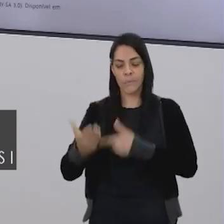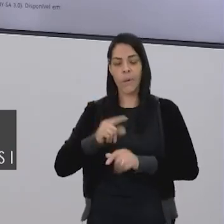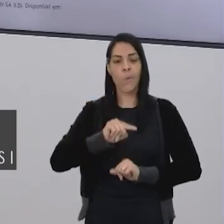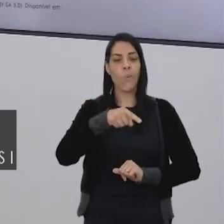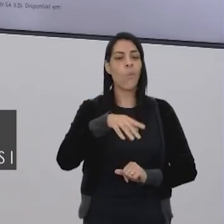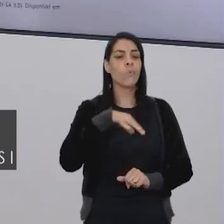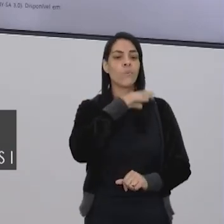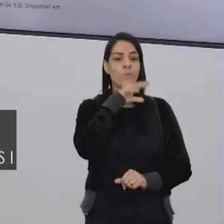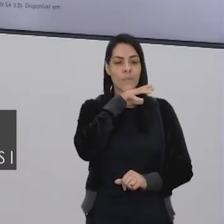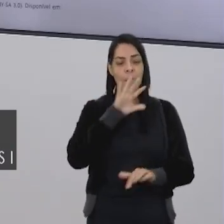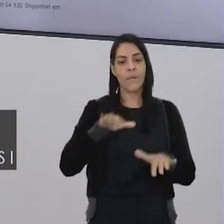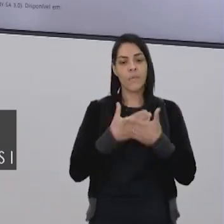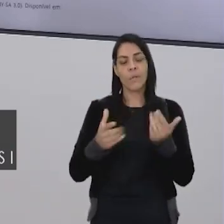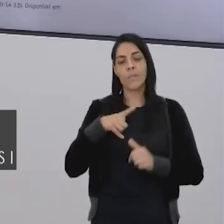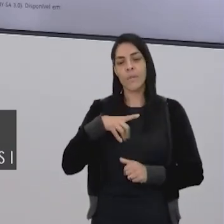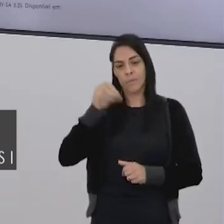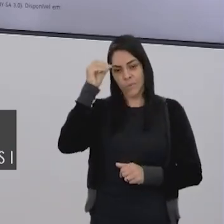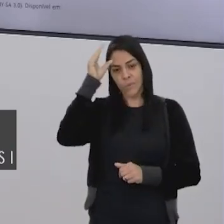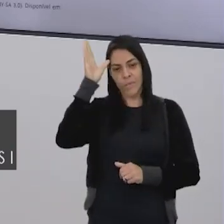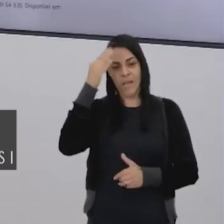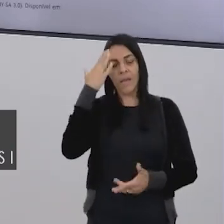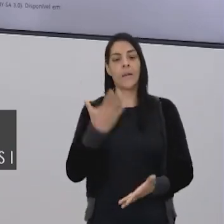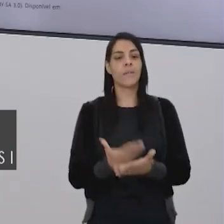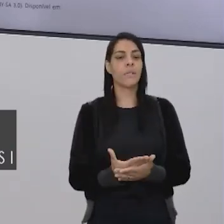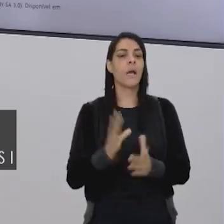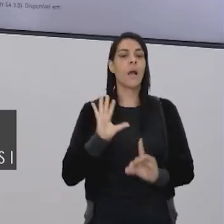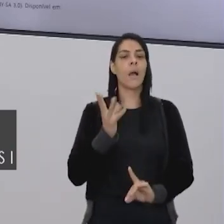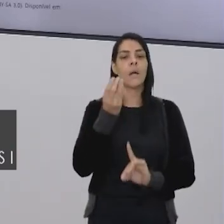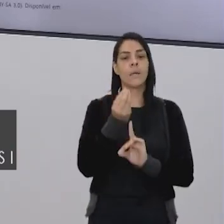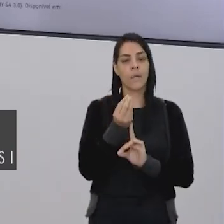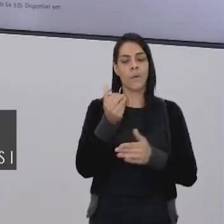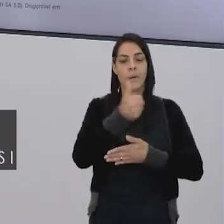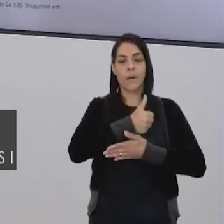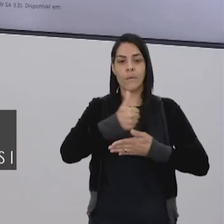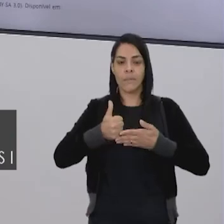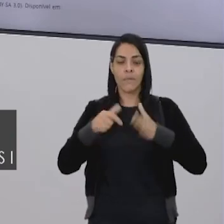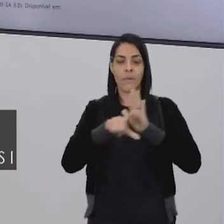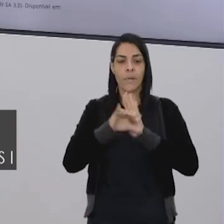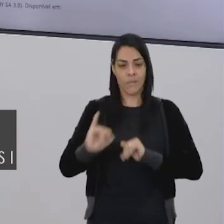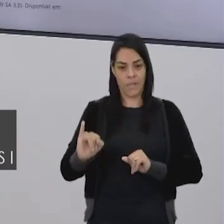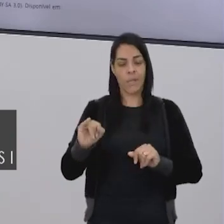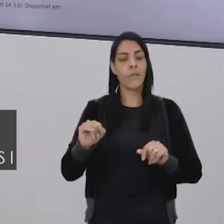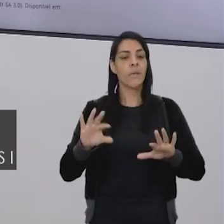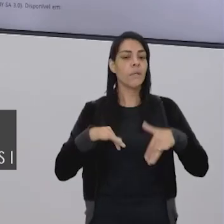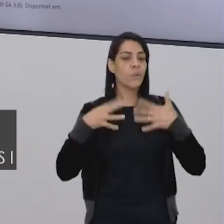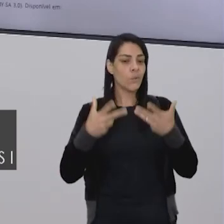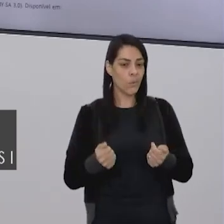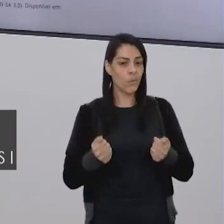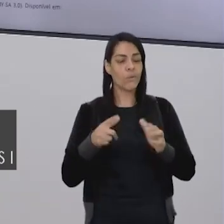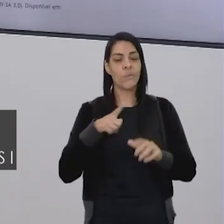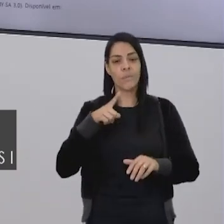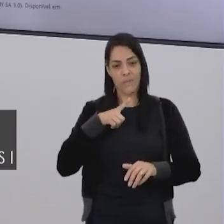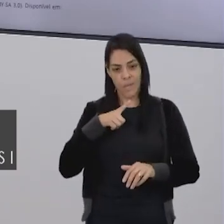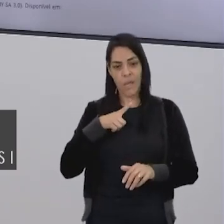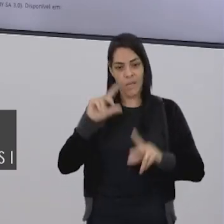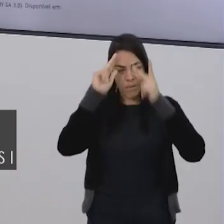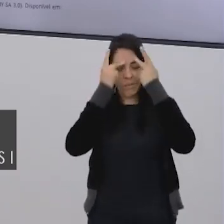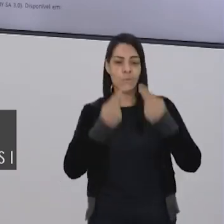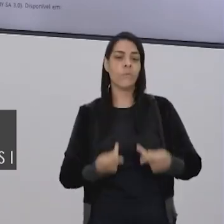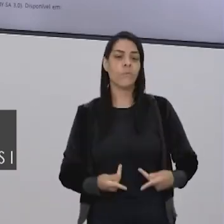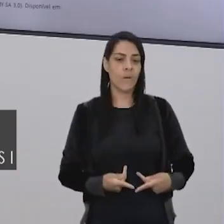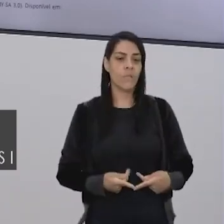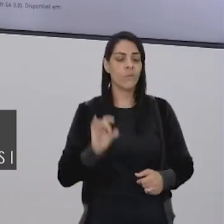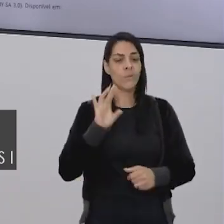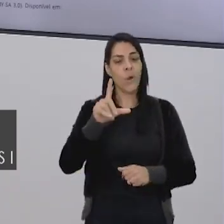animais. Então nós temos o conhecimento, a crença, a arte, a moral, a lei. Então todas invenções humanas,